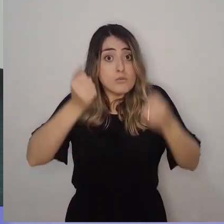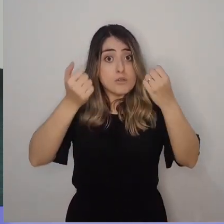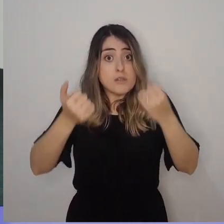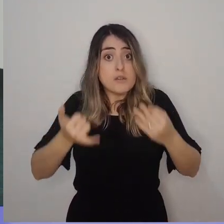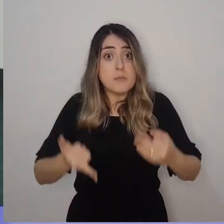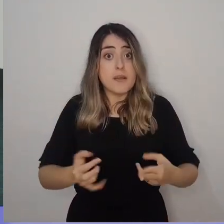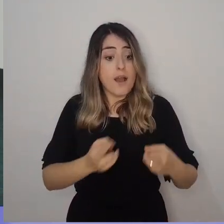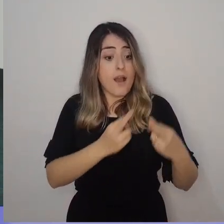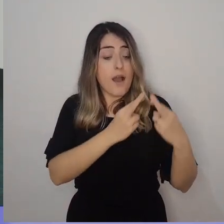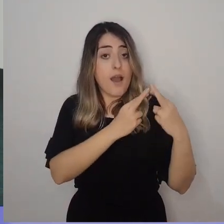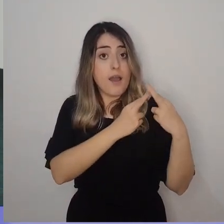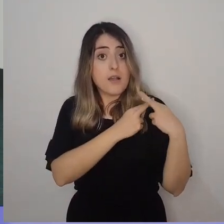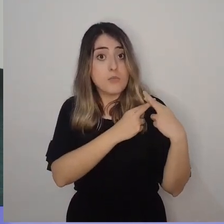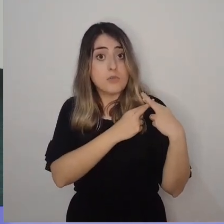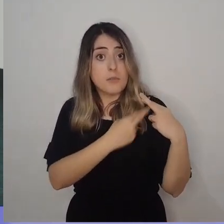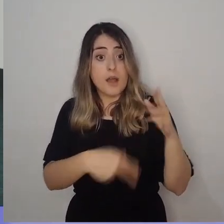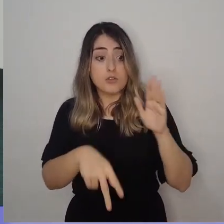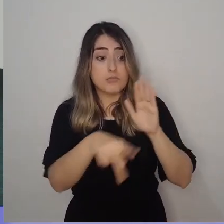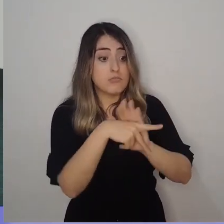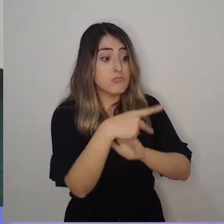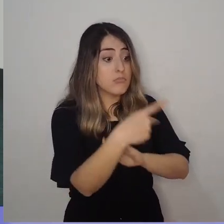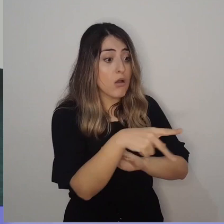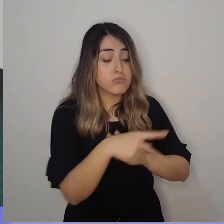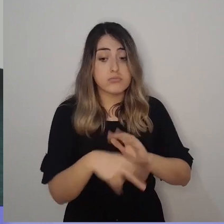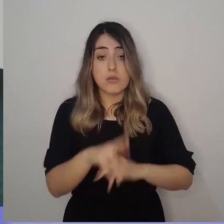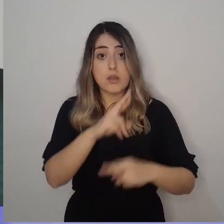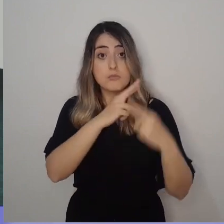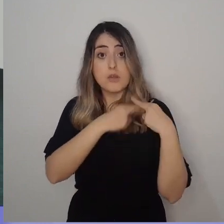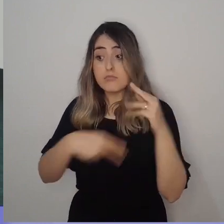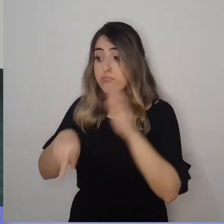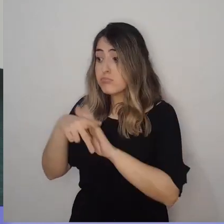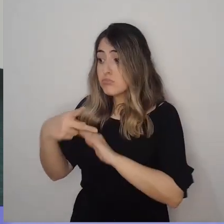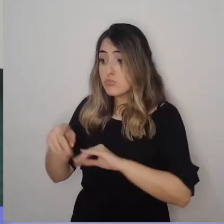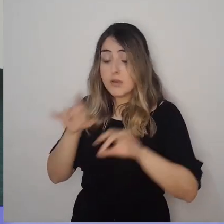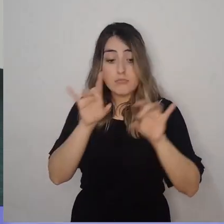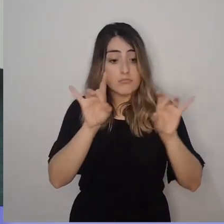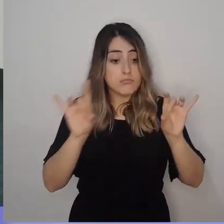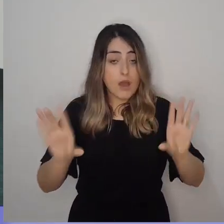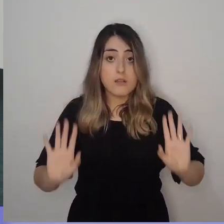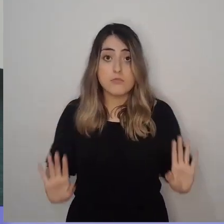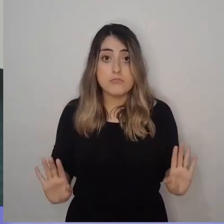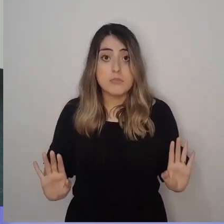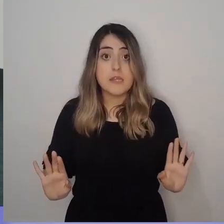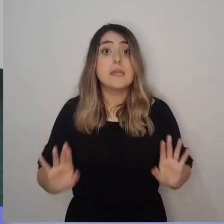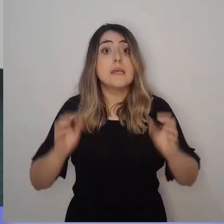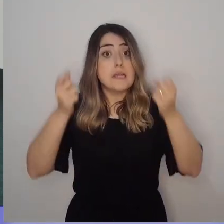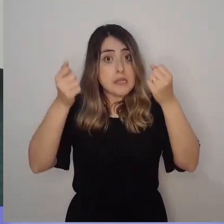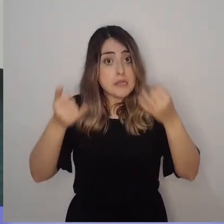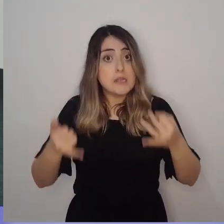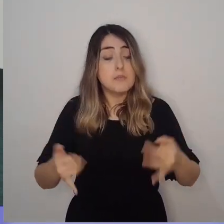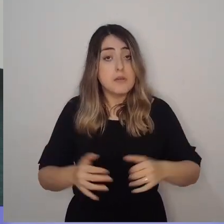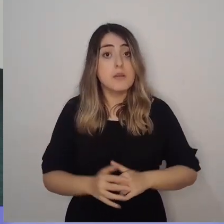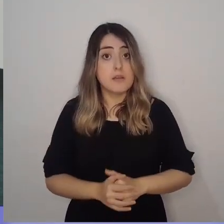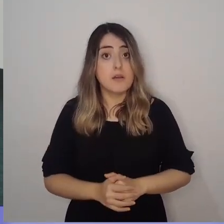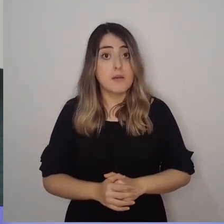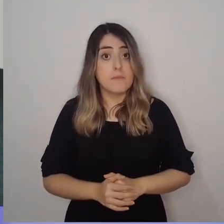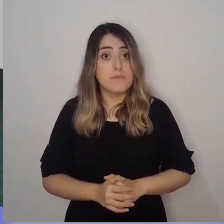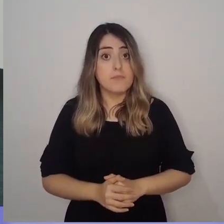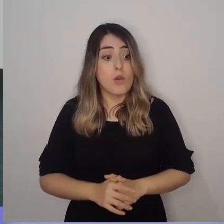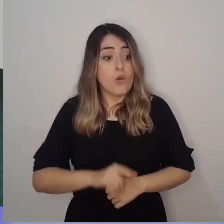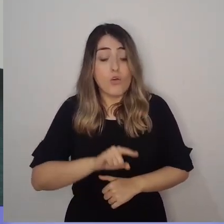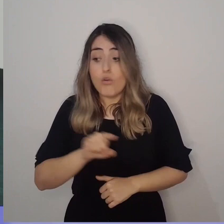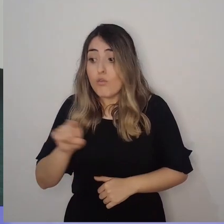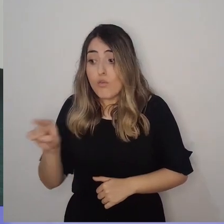simplesmente mostra: faça o teu papel, não se importando com aquilo que o outro faz. No entanto, também,